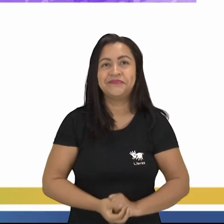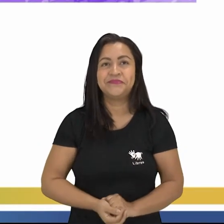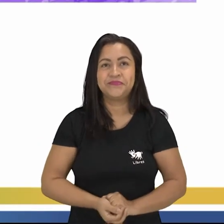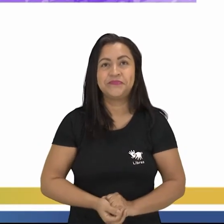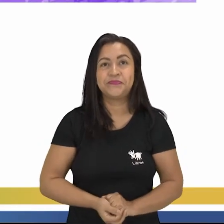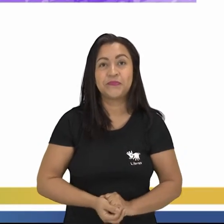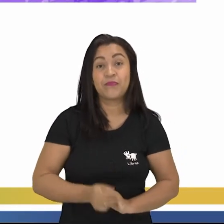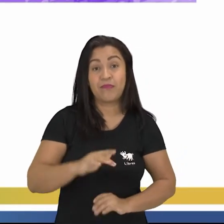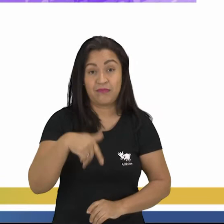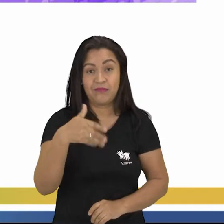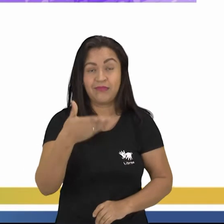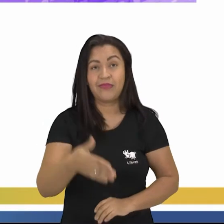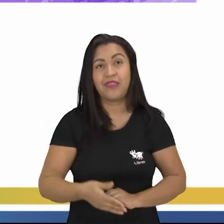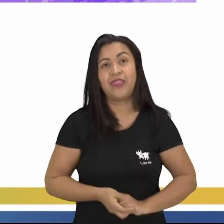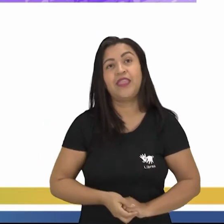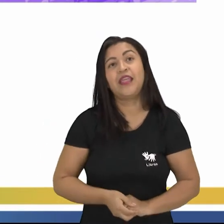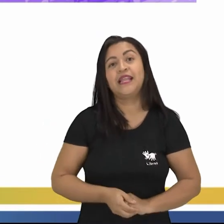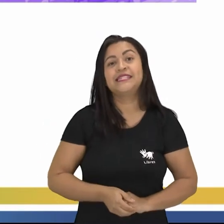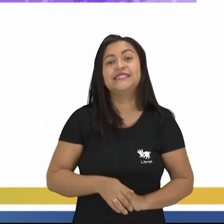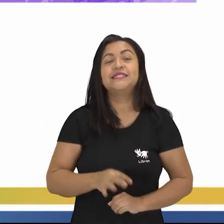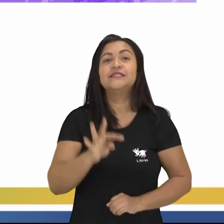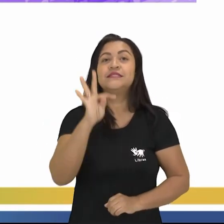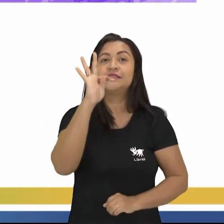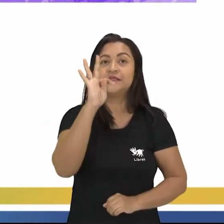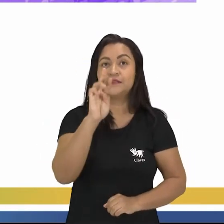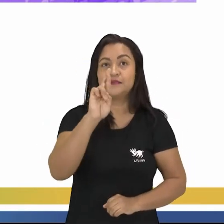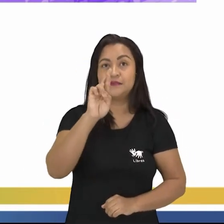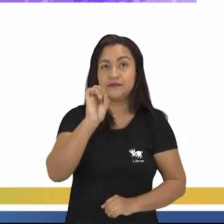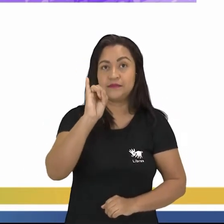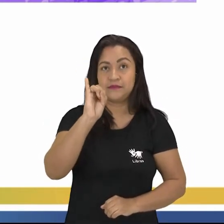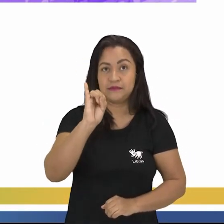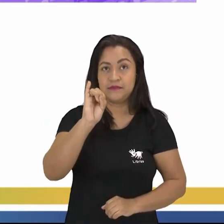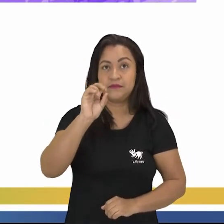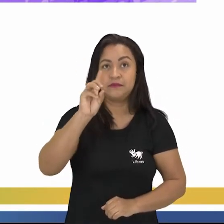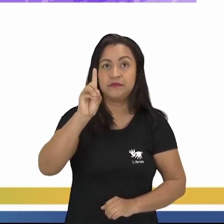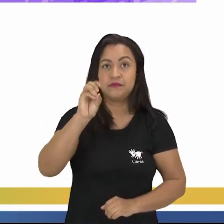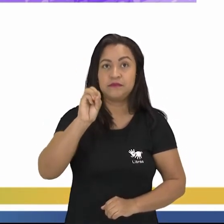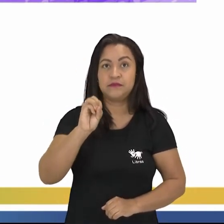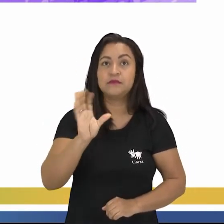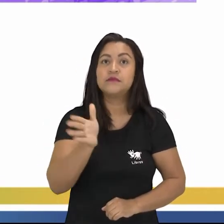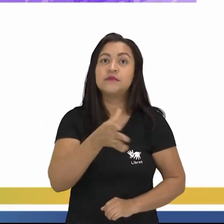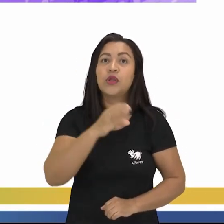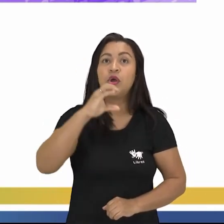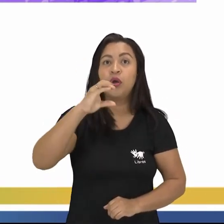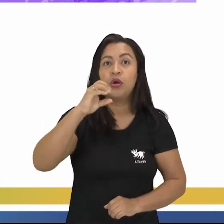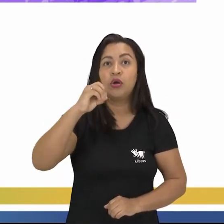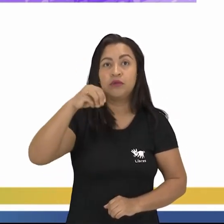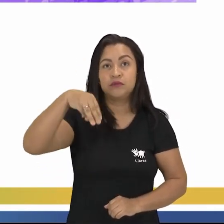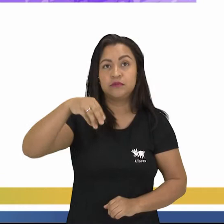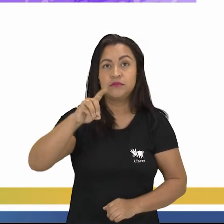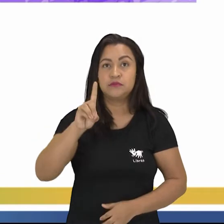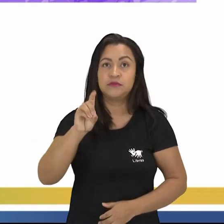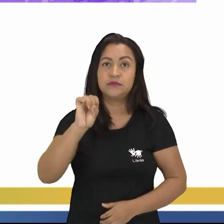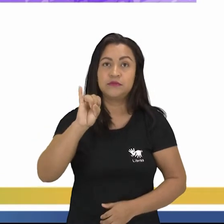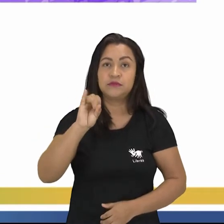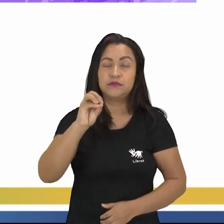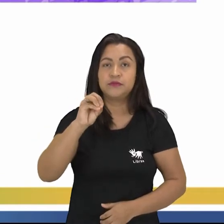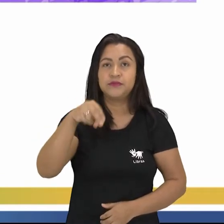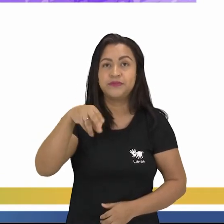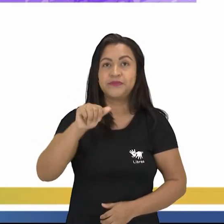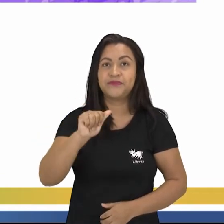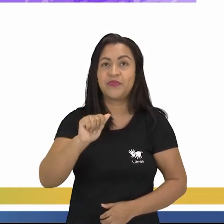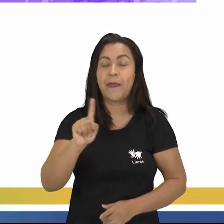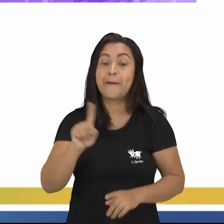Vamos passar para third conditional agora, que continua falando de situações imaginárias, só que agora a gente não vai mais falar de